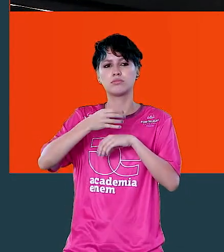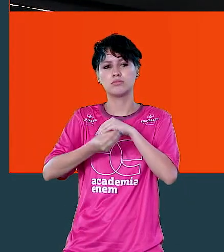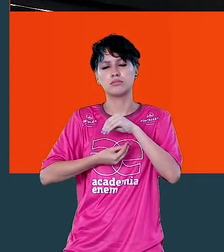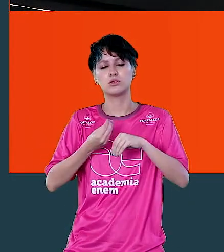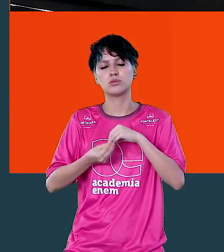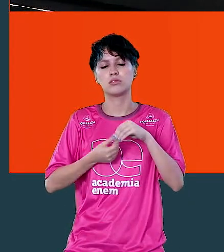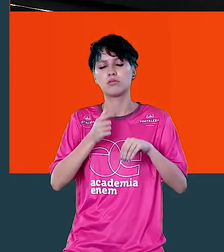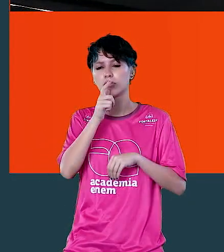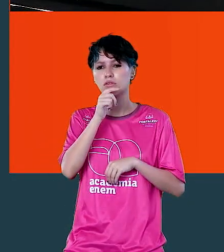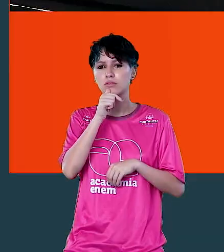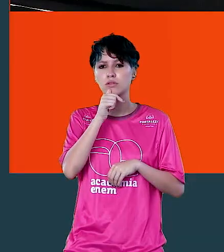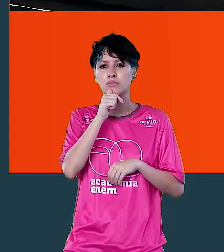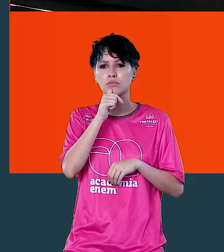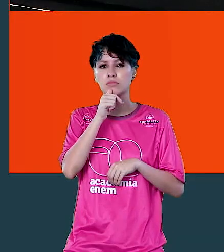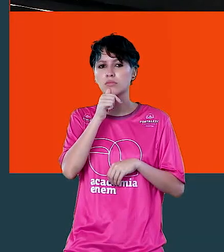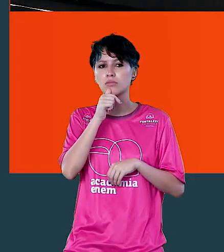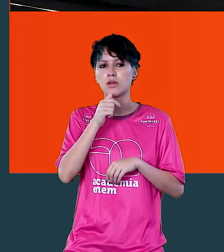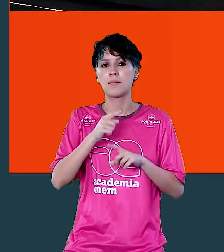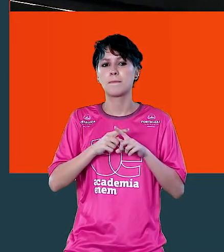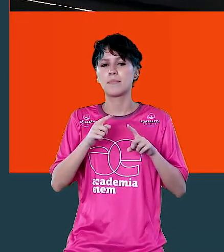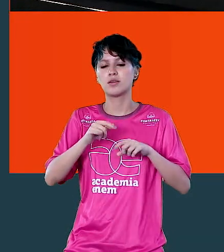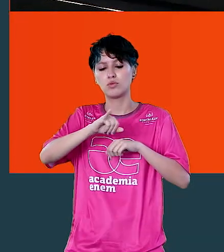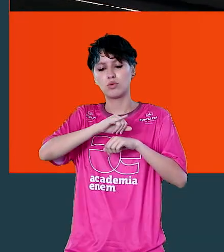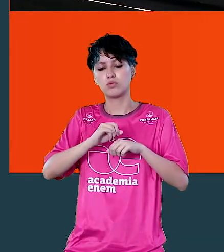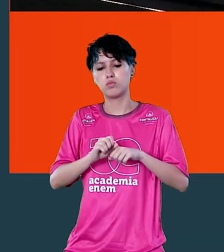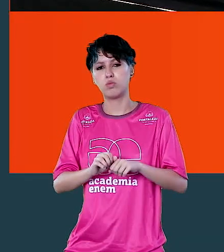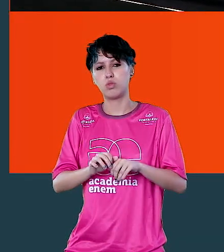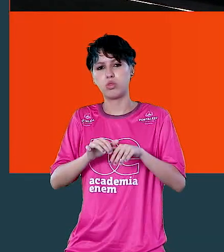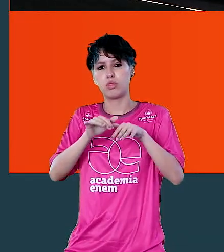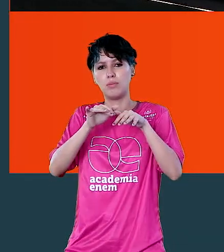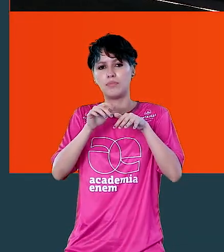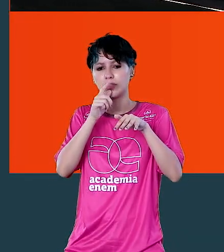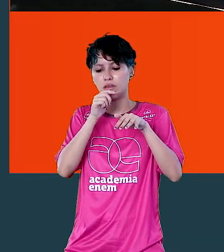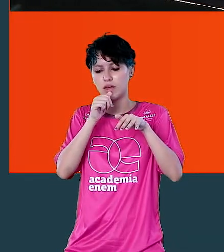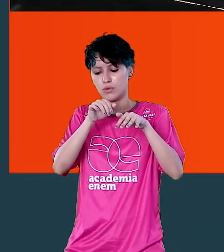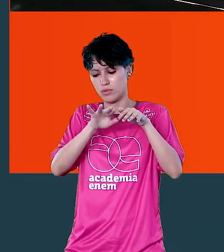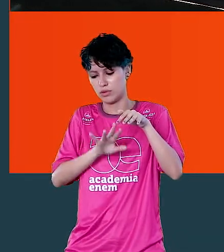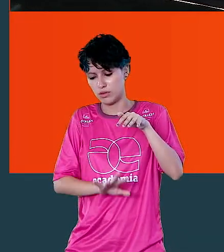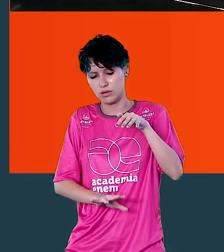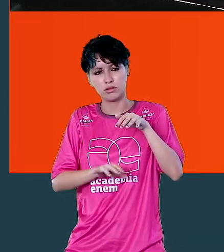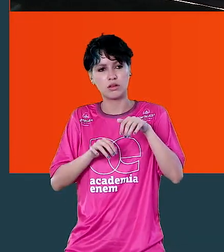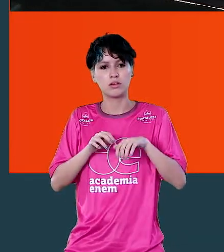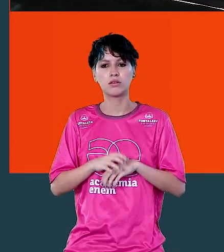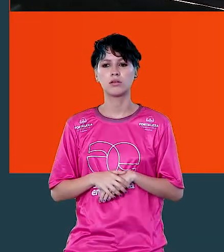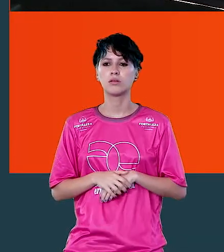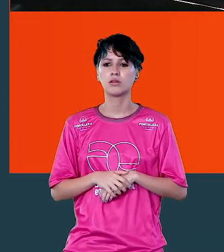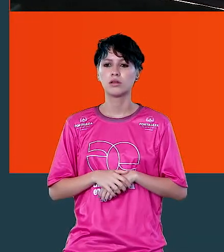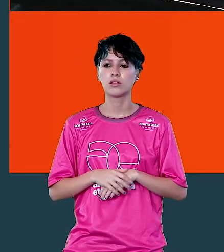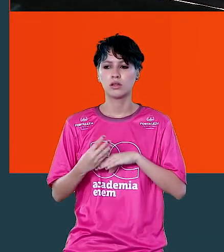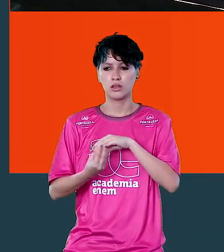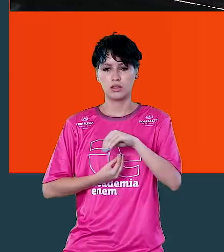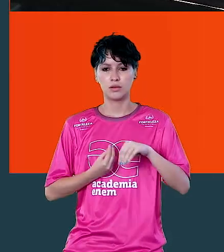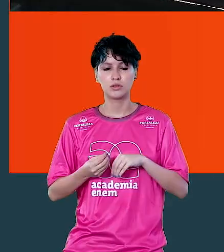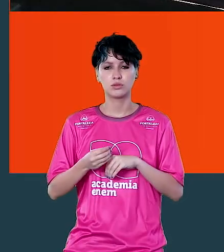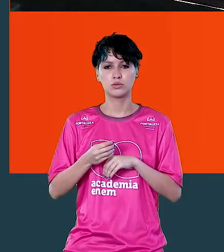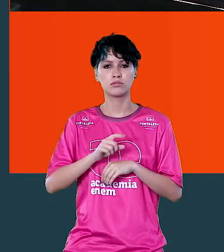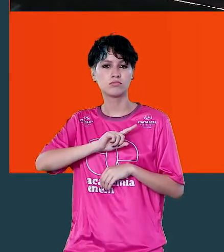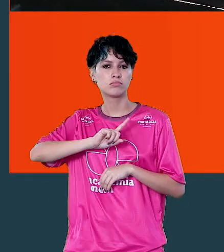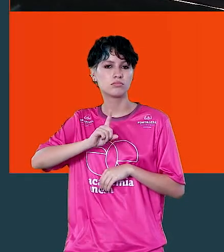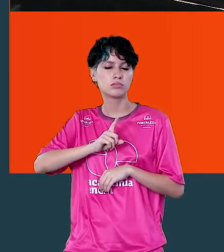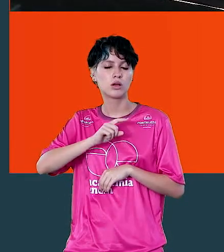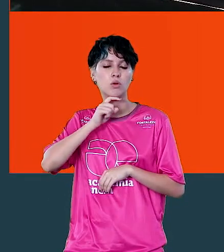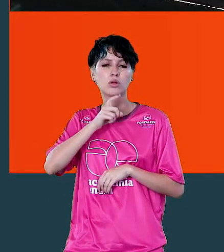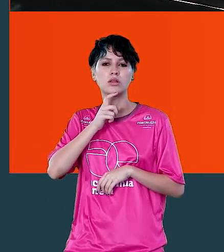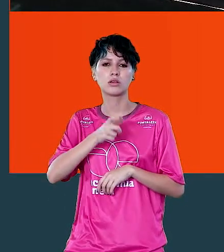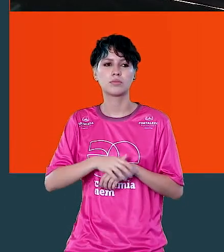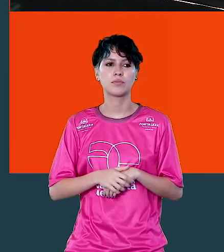Em cima. Perfeito. Ele é menos denso. O óleo não se mistura com a água. Na verdade, ele não se dissolve com a água. E